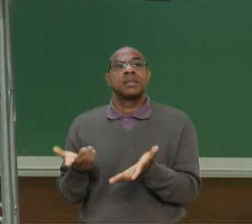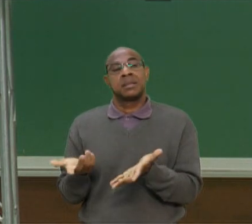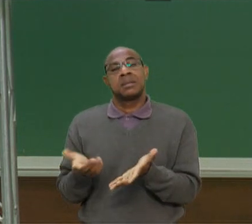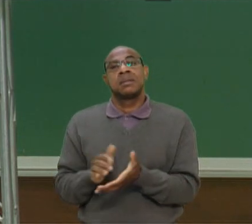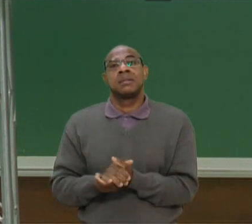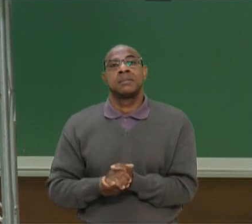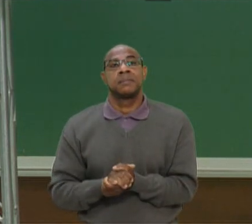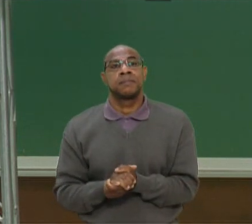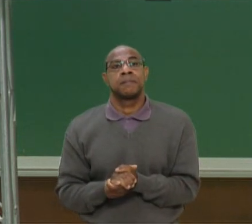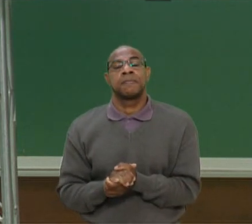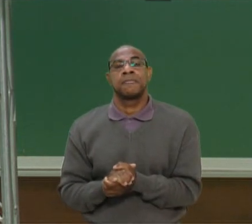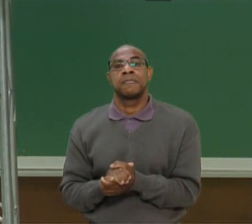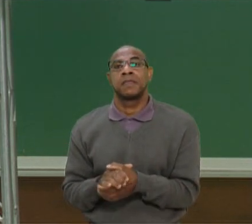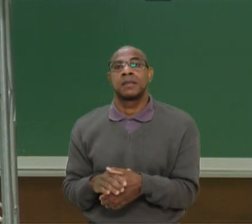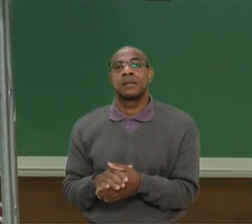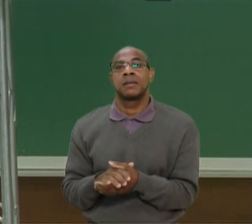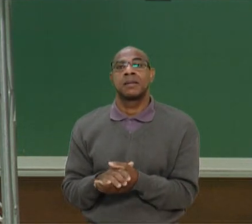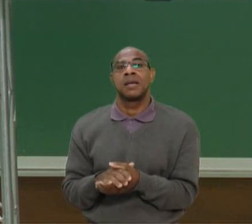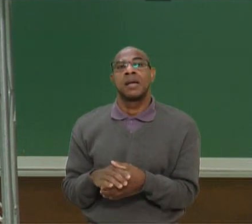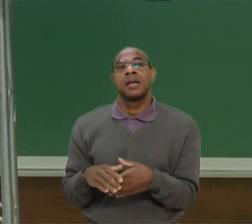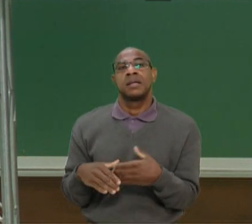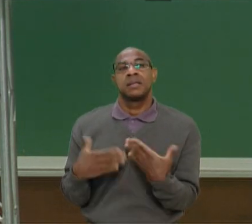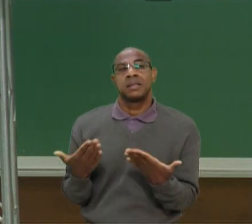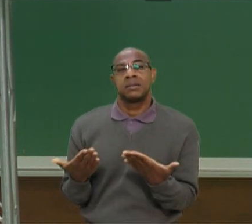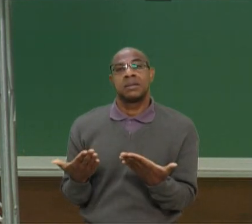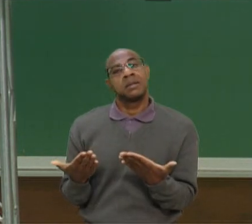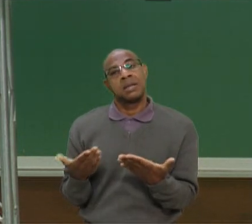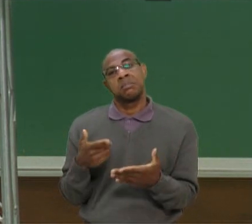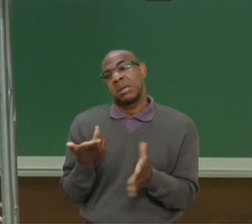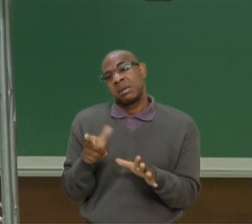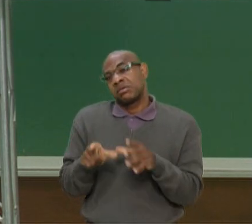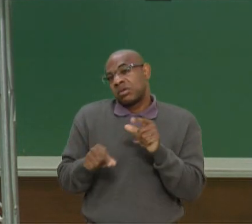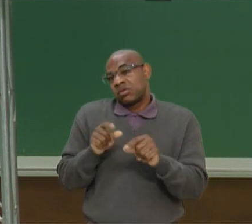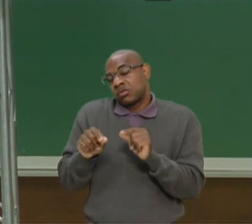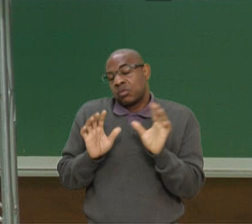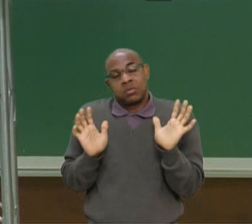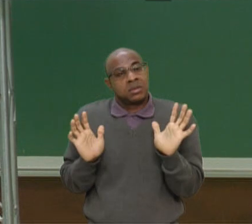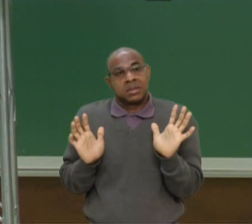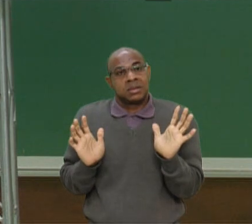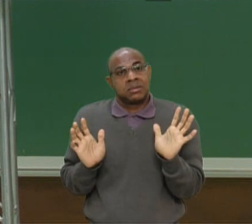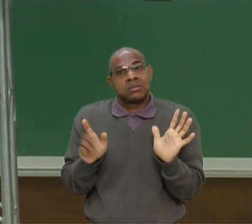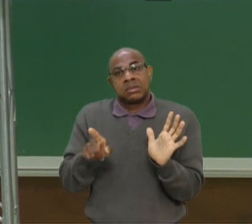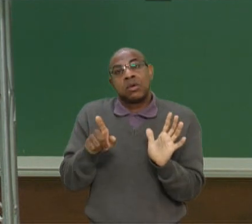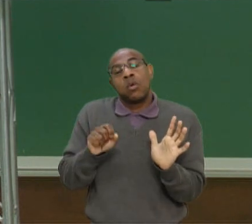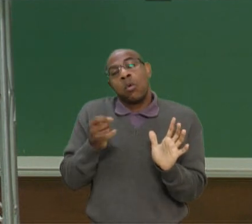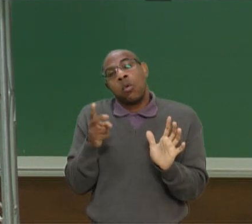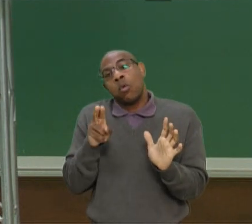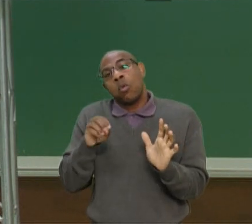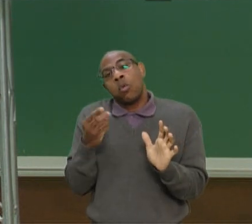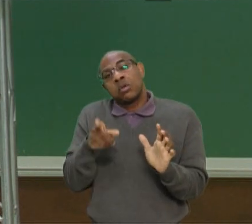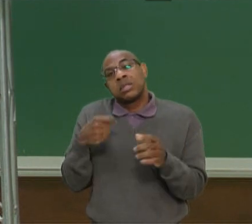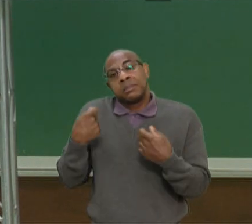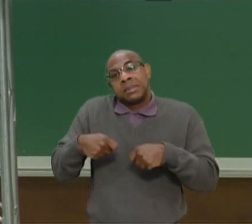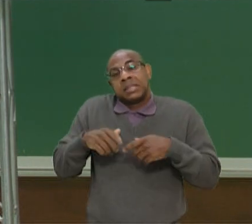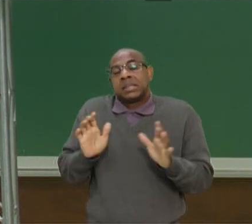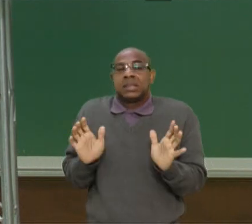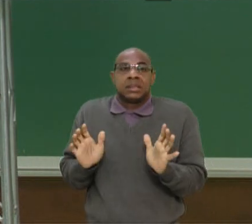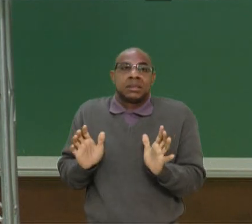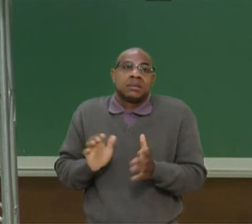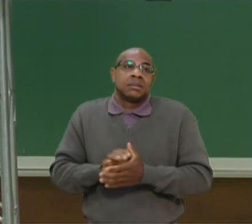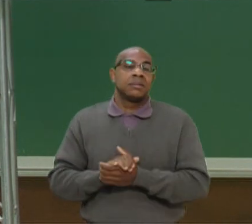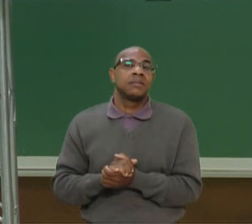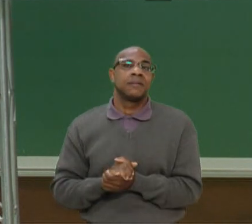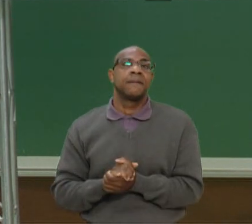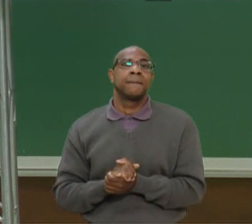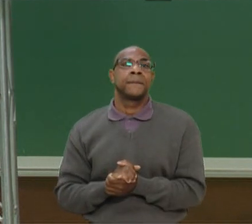questão de alternativa, ou que você necessite, com o professor pedindo a